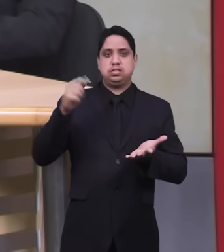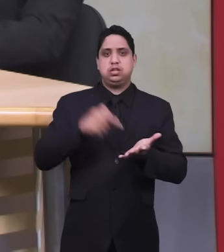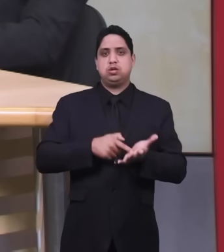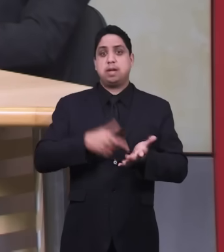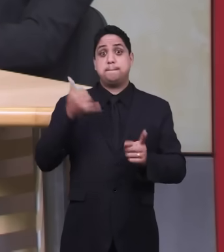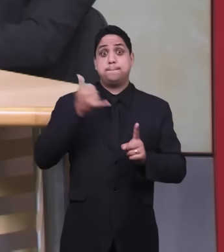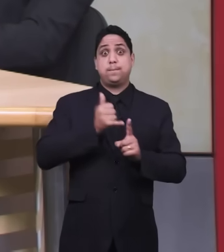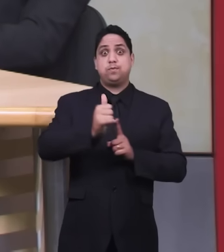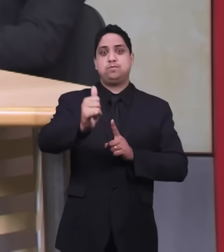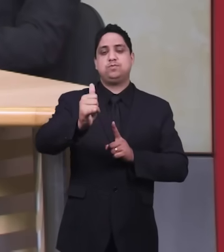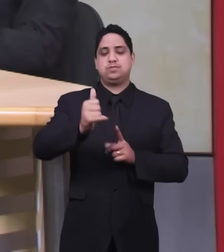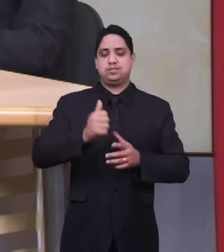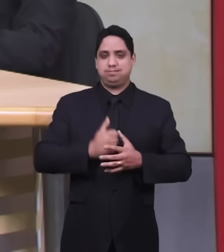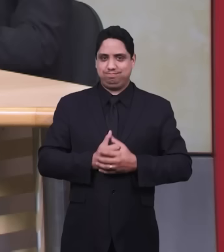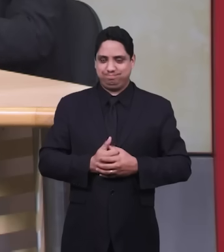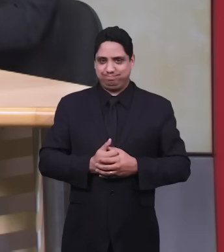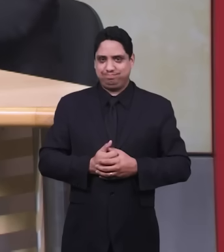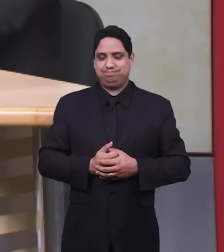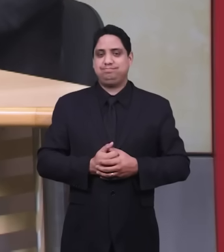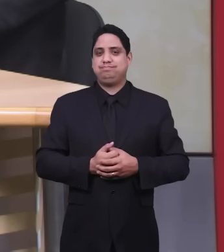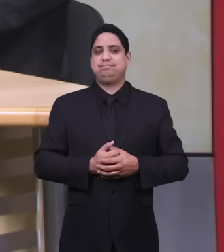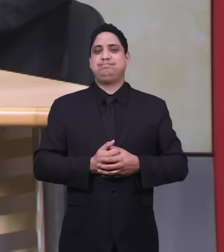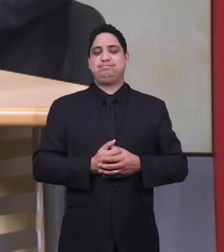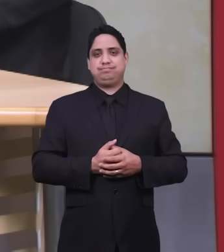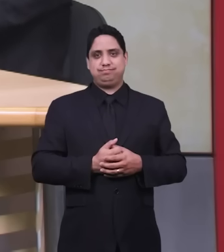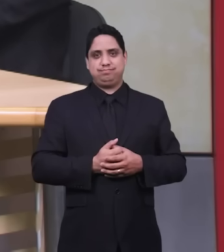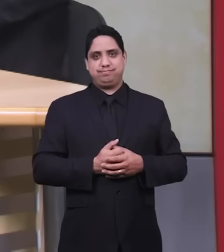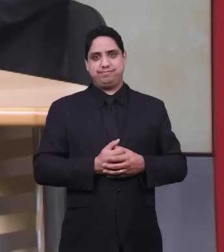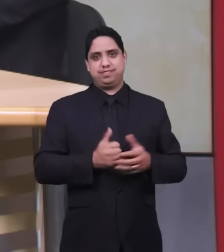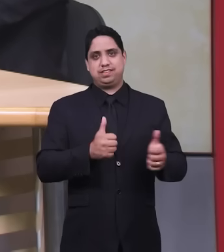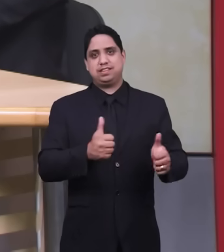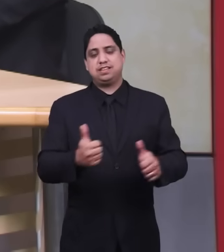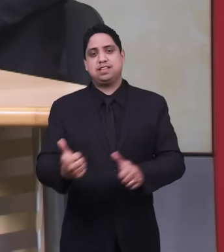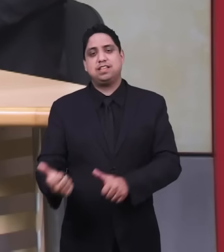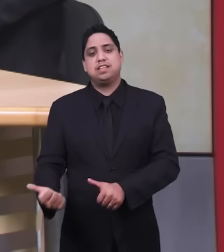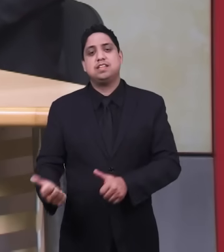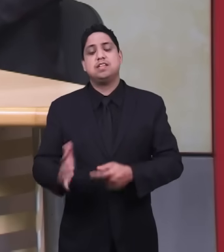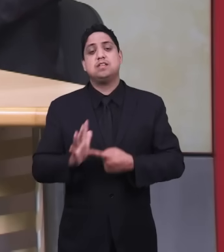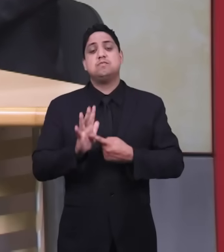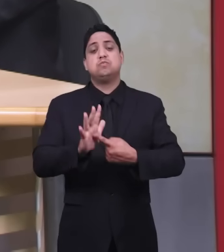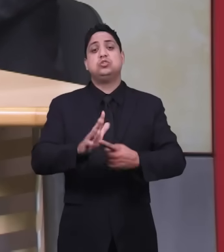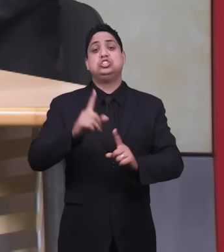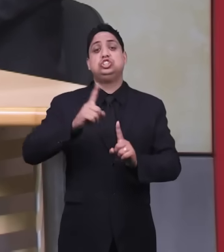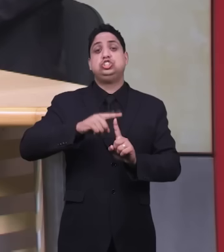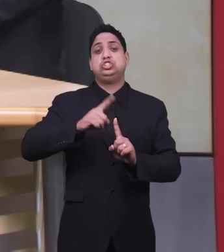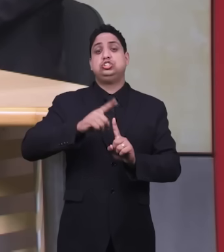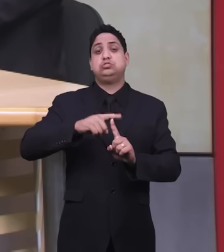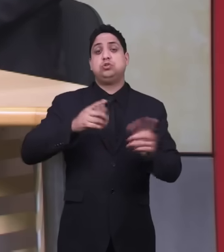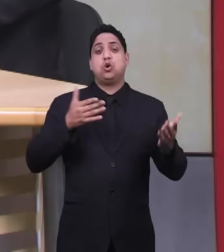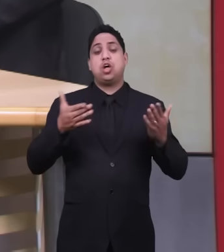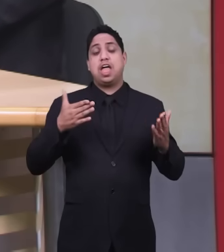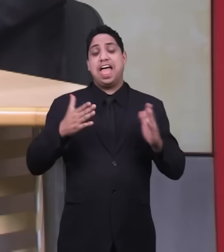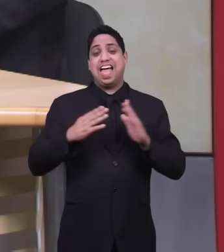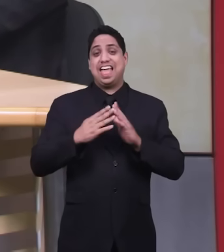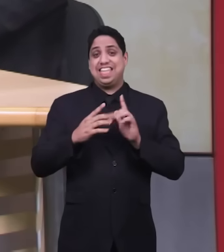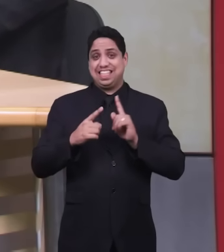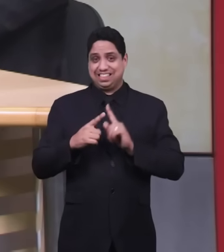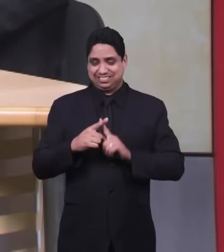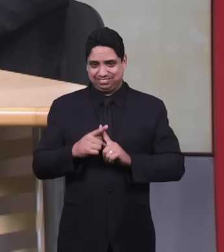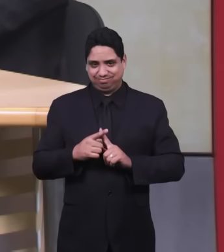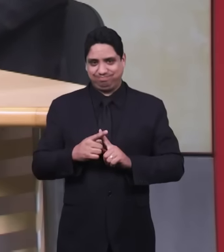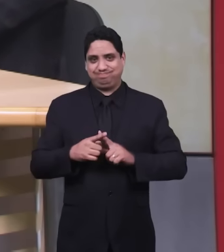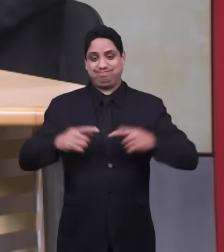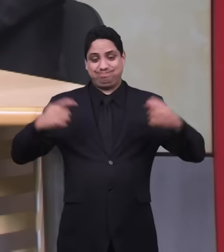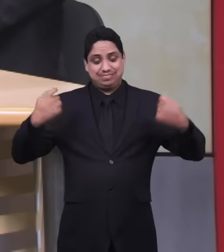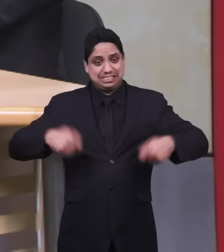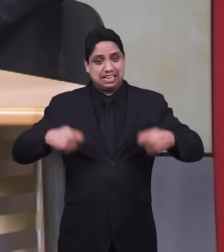era a profecia? Ele ali, o batismo nas águas ali, ele tipificava a igreja, a necessidade que